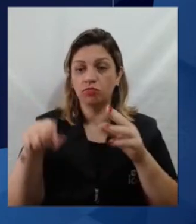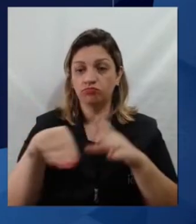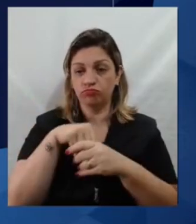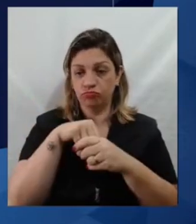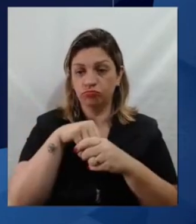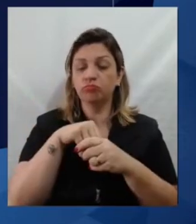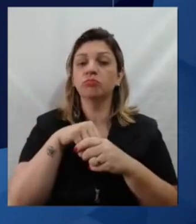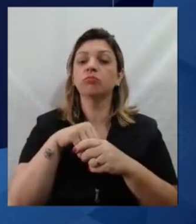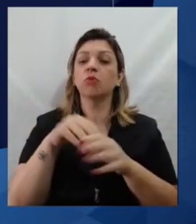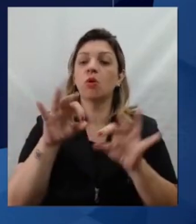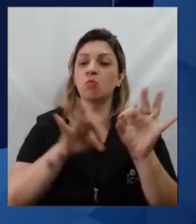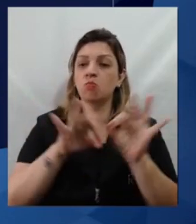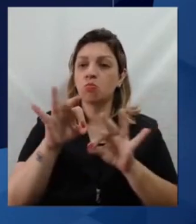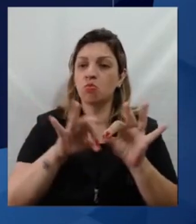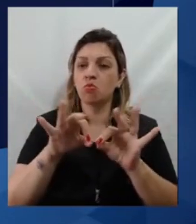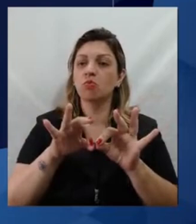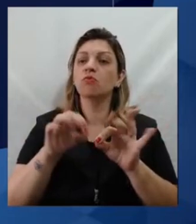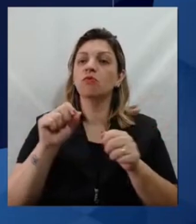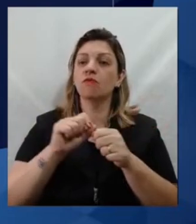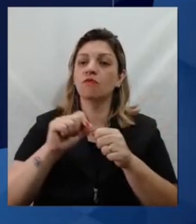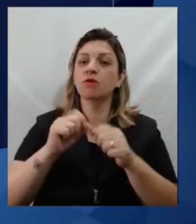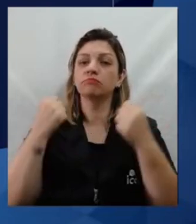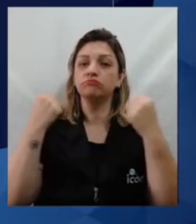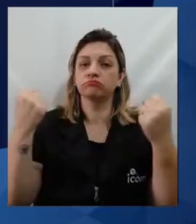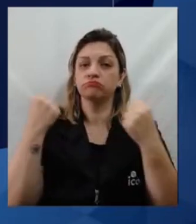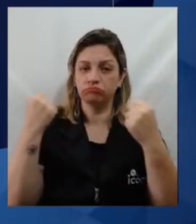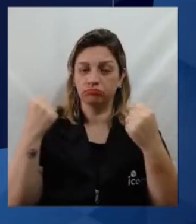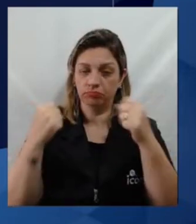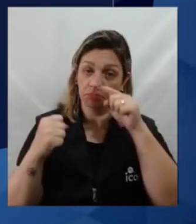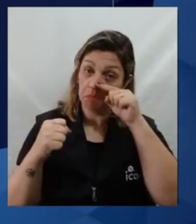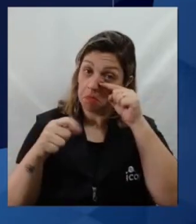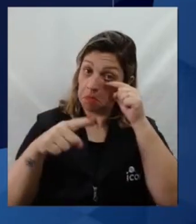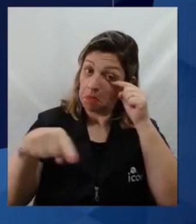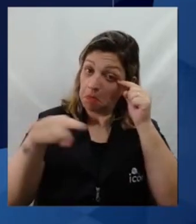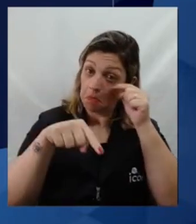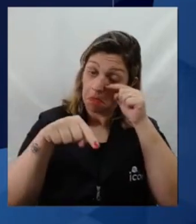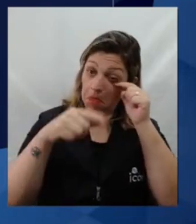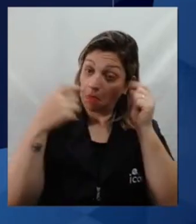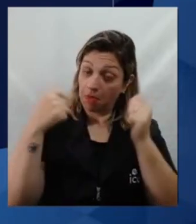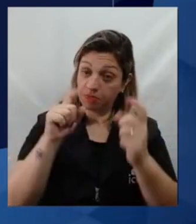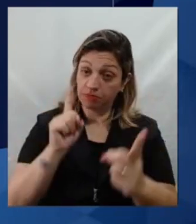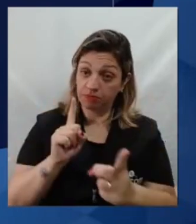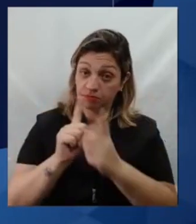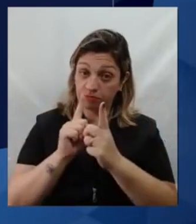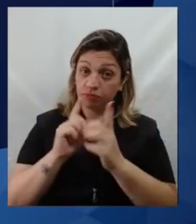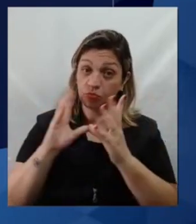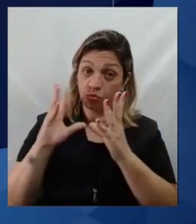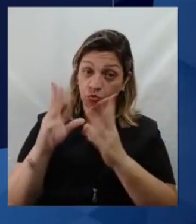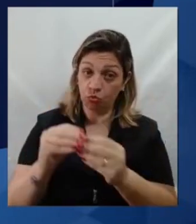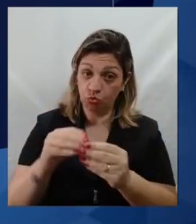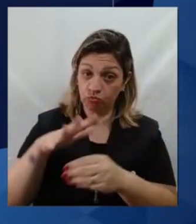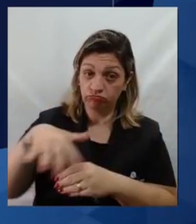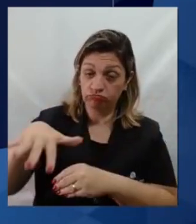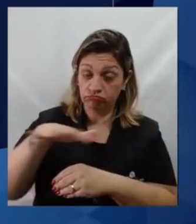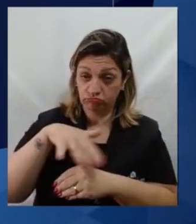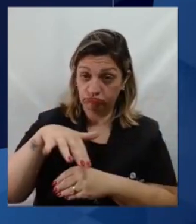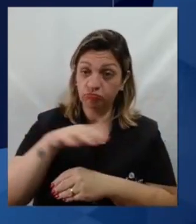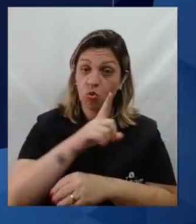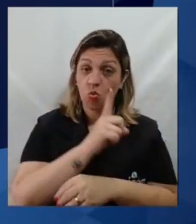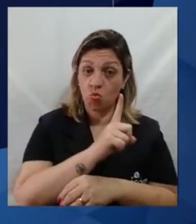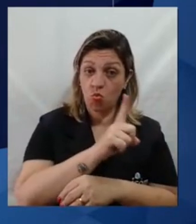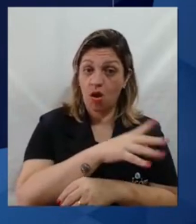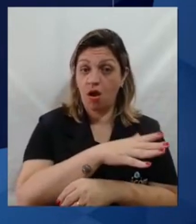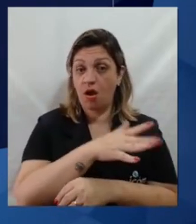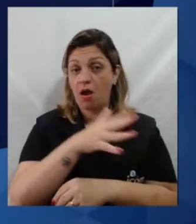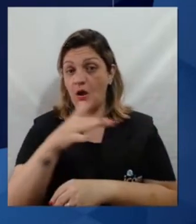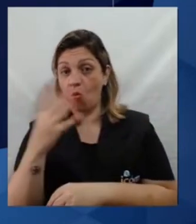do protocolo de exercícios físicos. Os pacientes tinham que ser pacientes de todas as classes funcionais, desde a classe funcional 1 até a classe funcional 4,